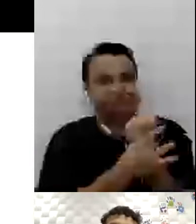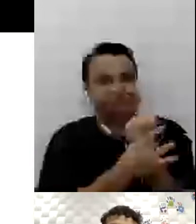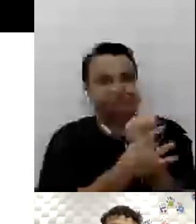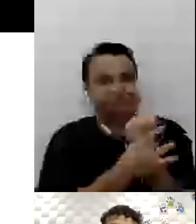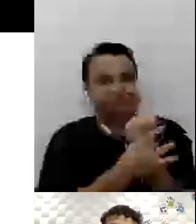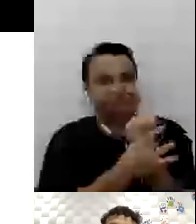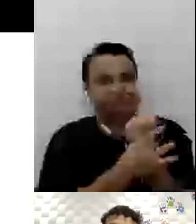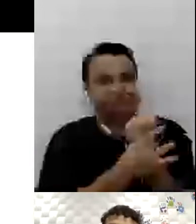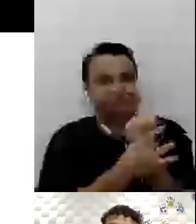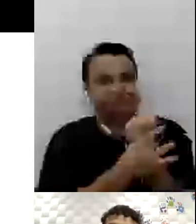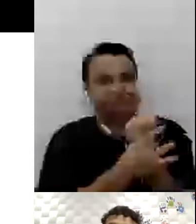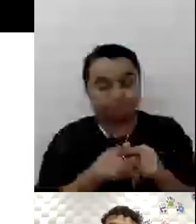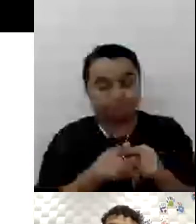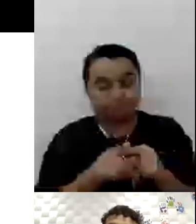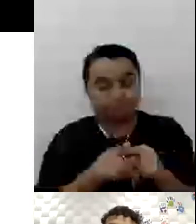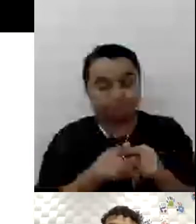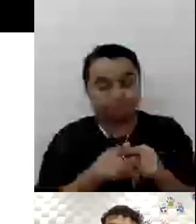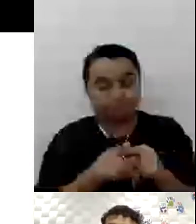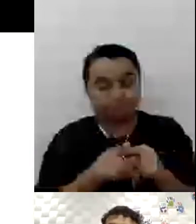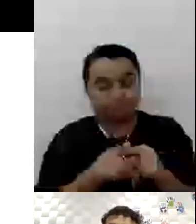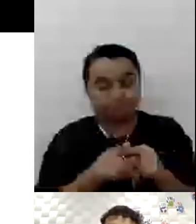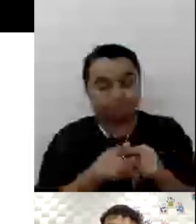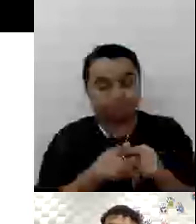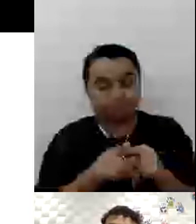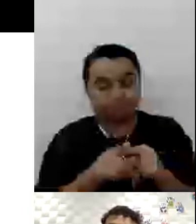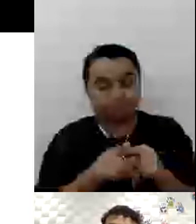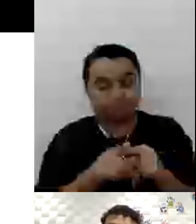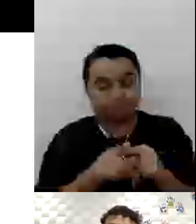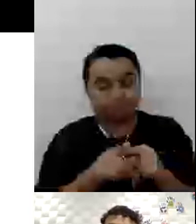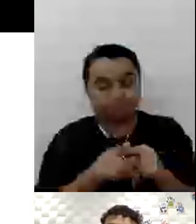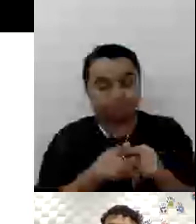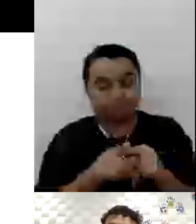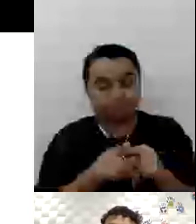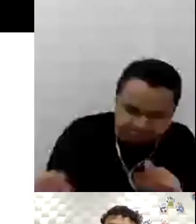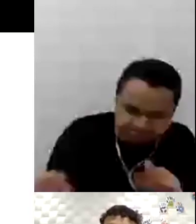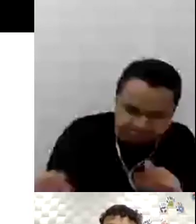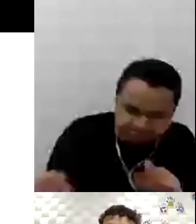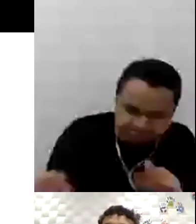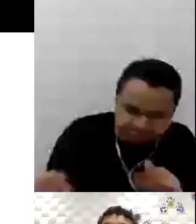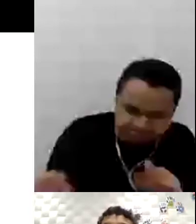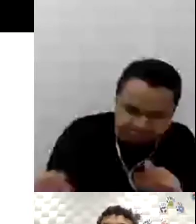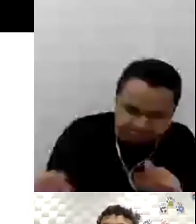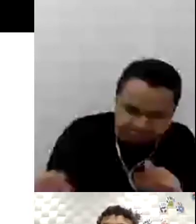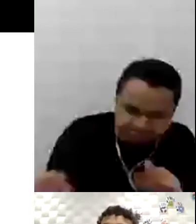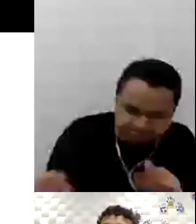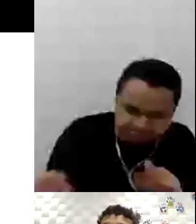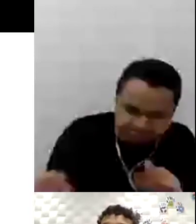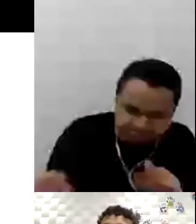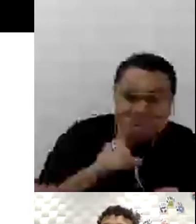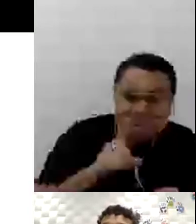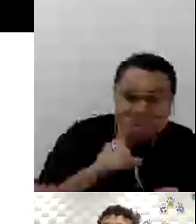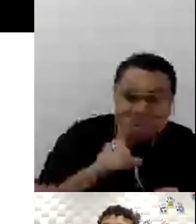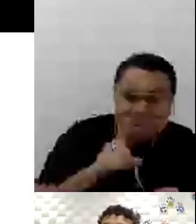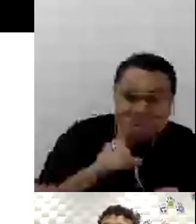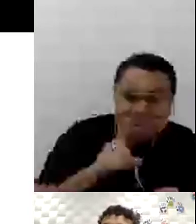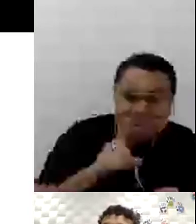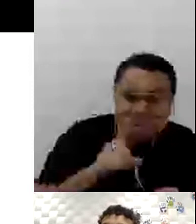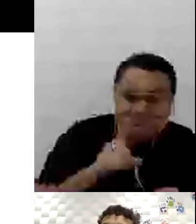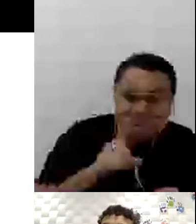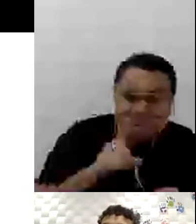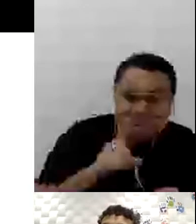que esse dado vai estar sempre sendo analisado e distribuído no menor tempo possível, né, da forma mais estável